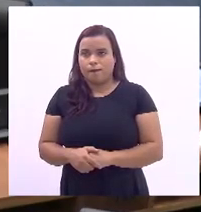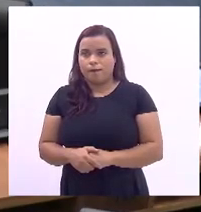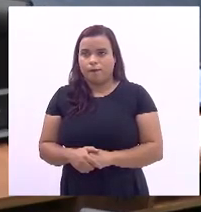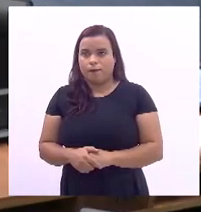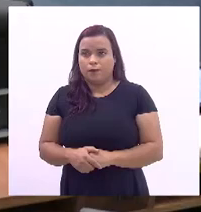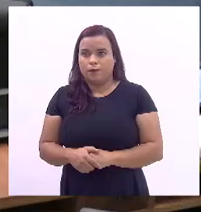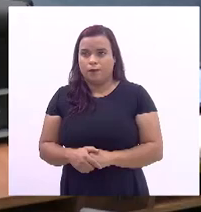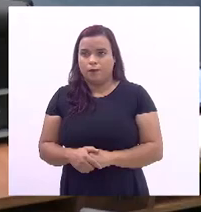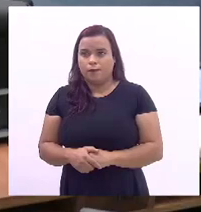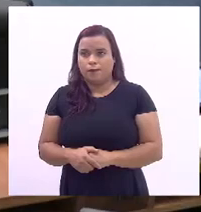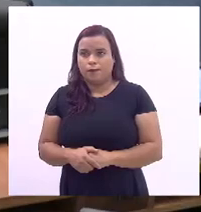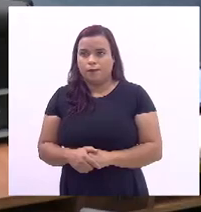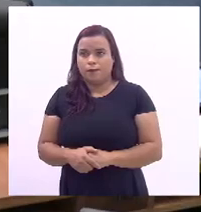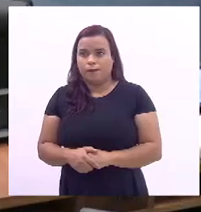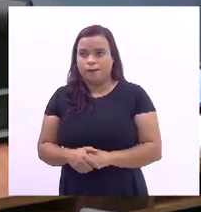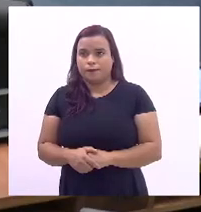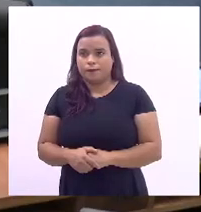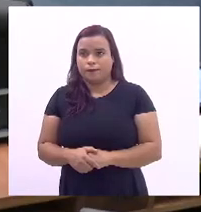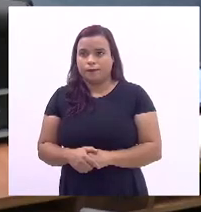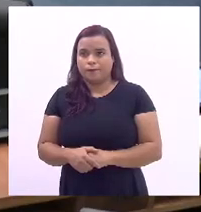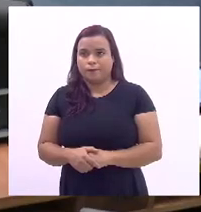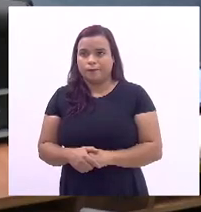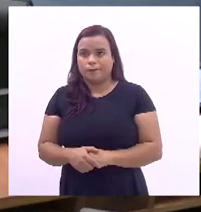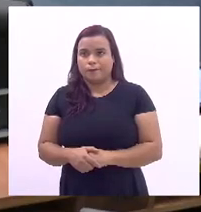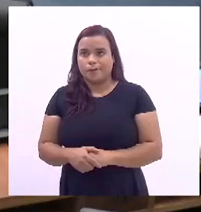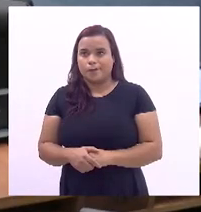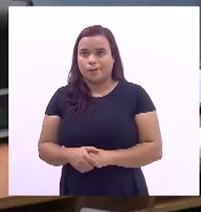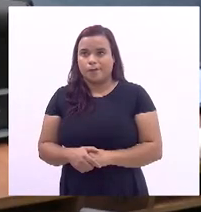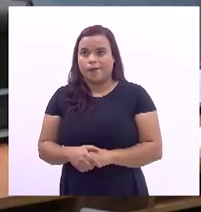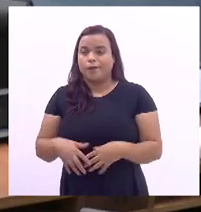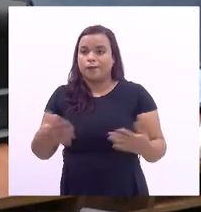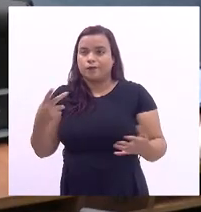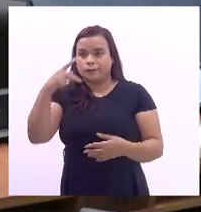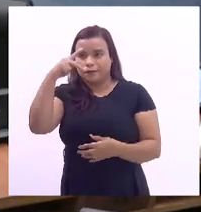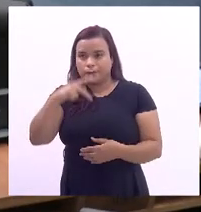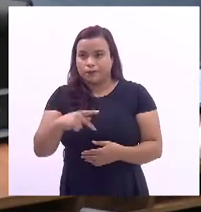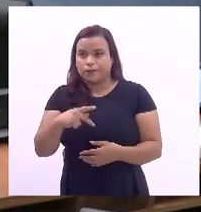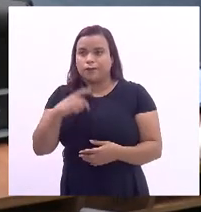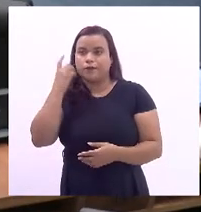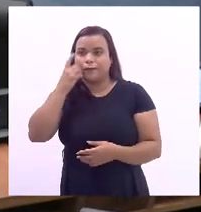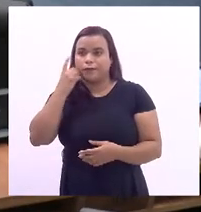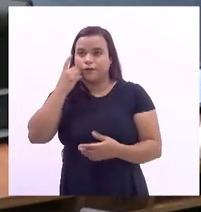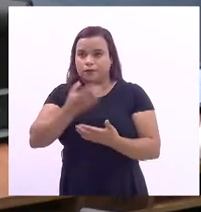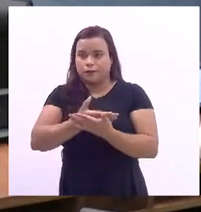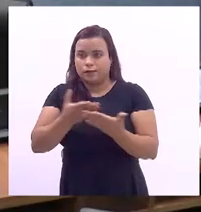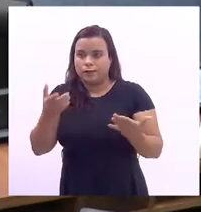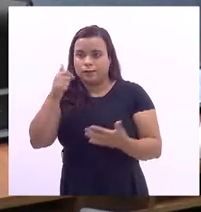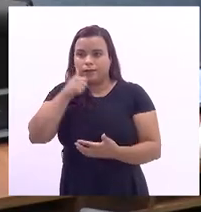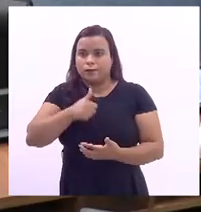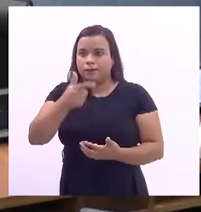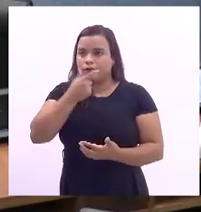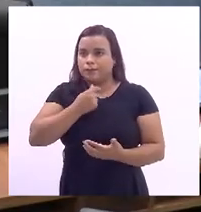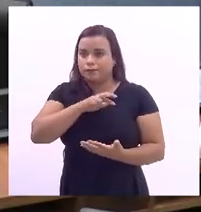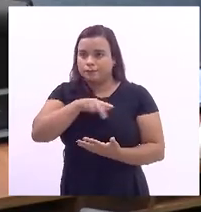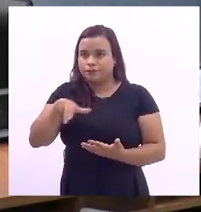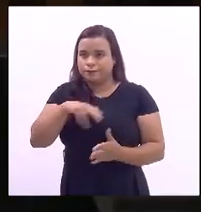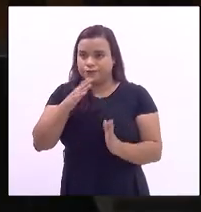E aí o senhor presidente deputados Deputados